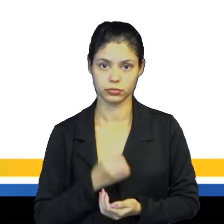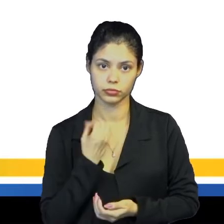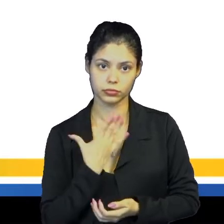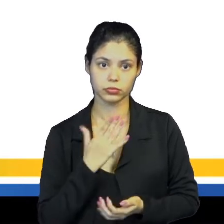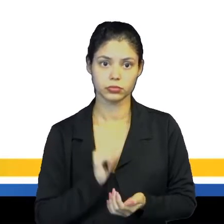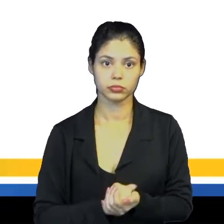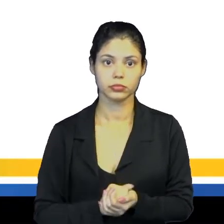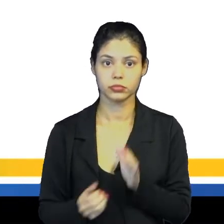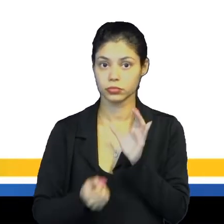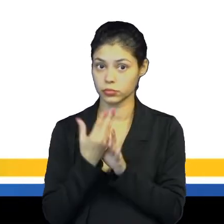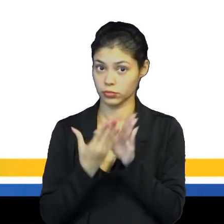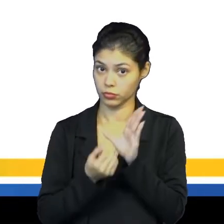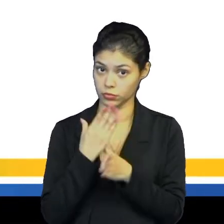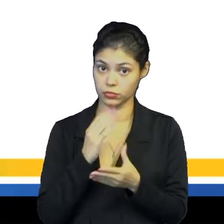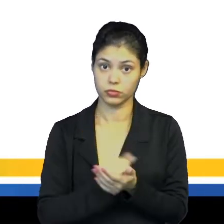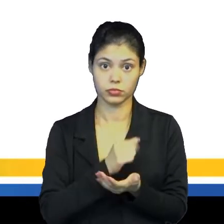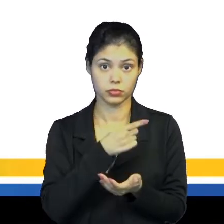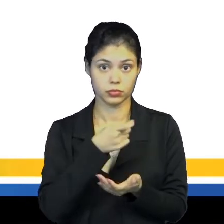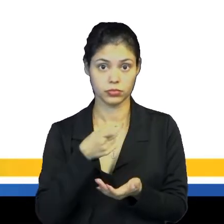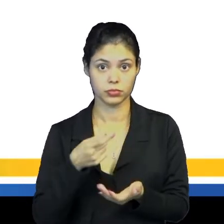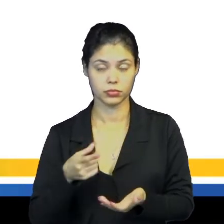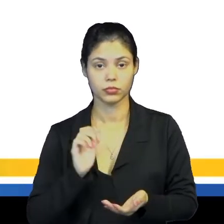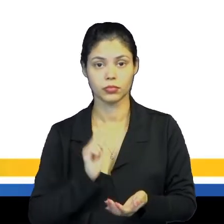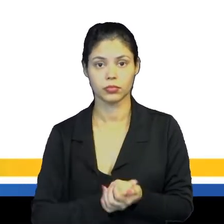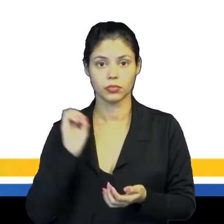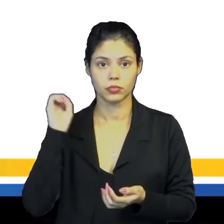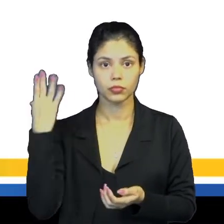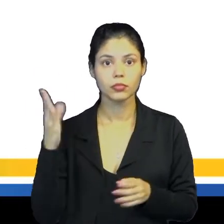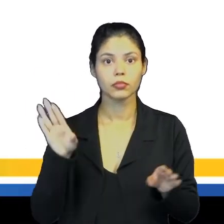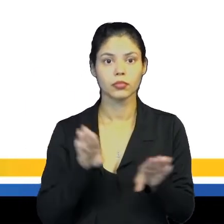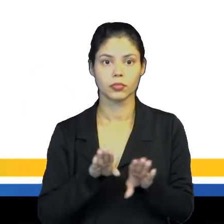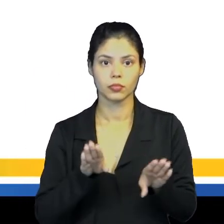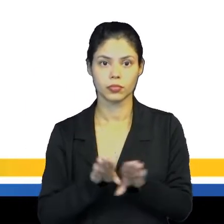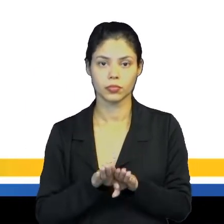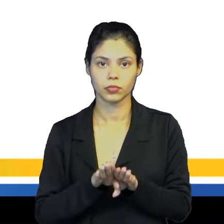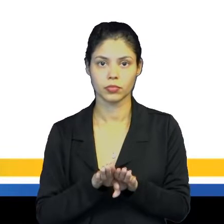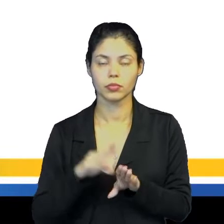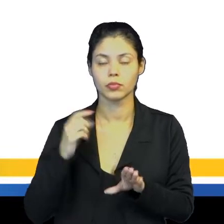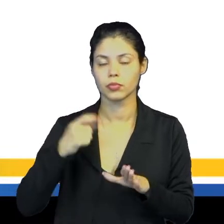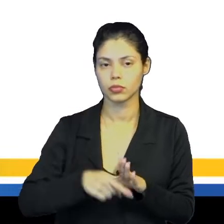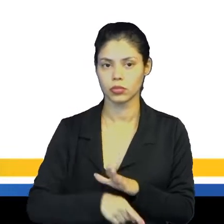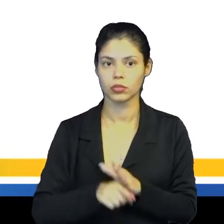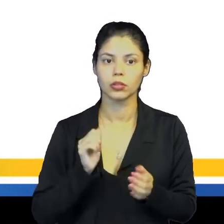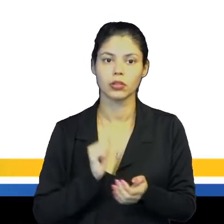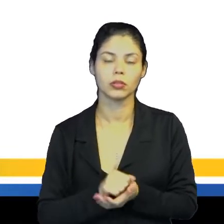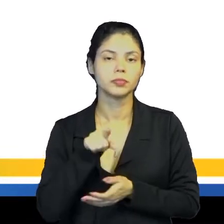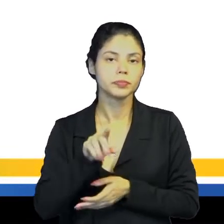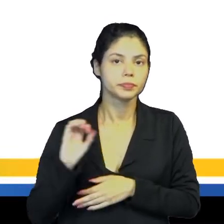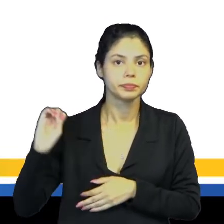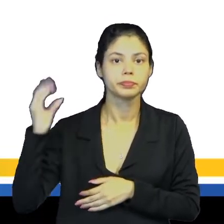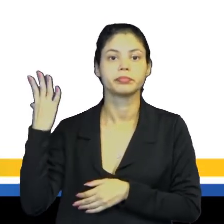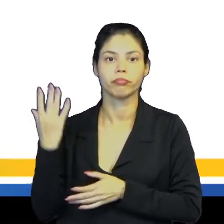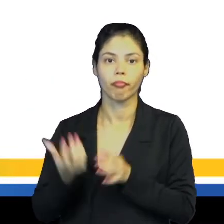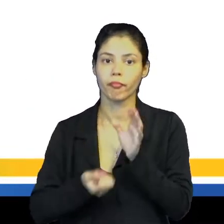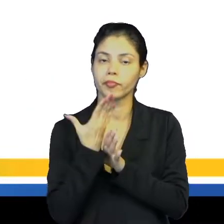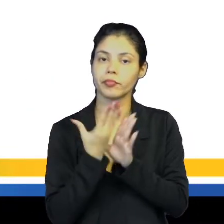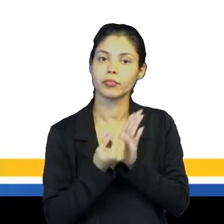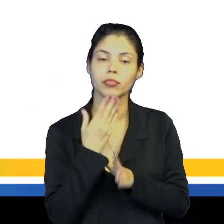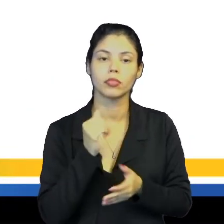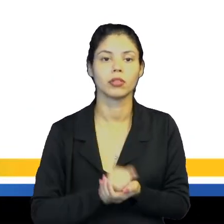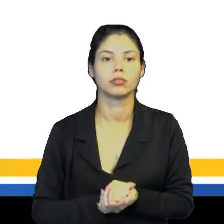Bom, e a produção do espermatozoide? Ela vai ocorrer também nesses órgãos internos. Nesse caso, essa produção